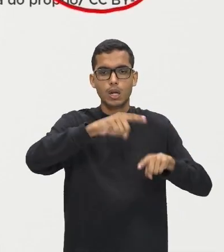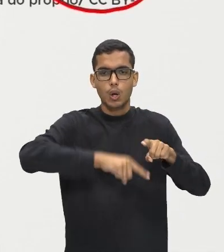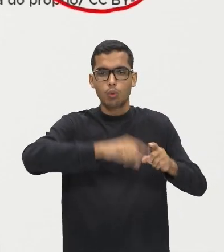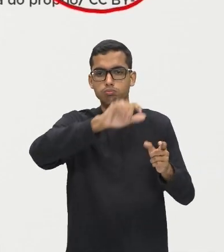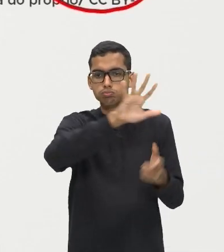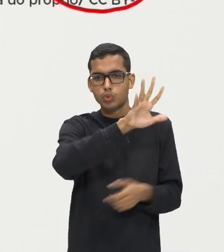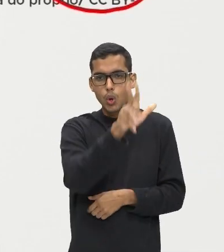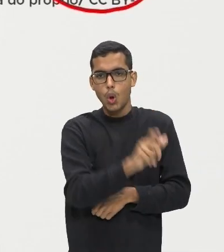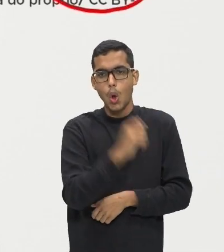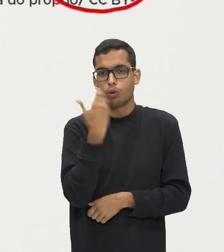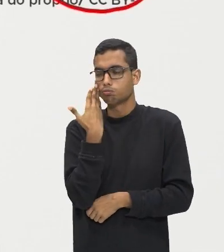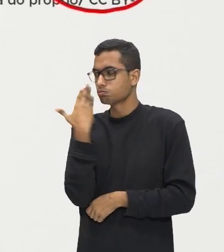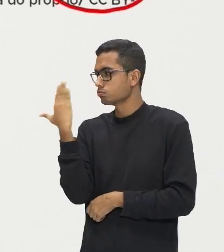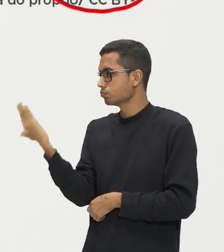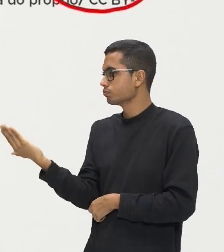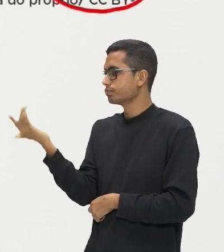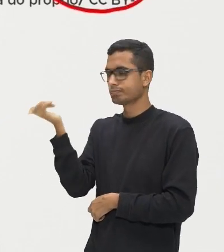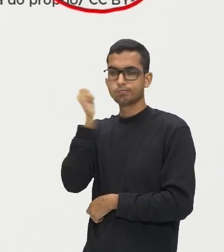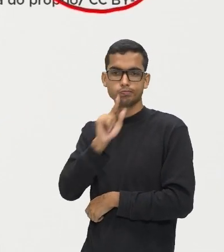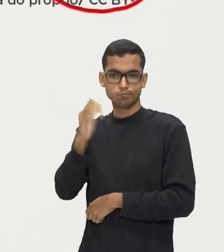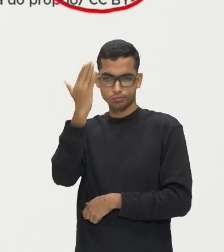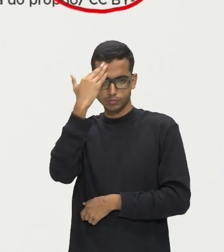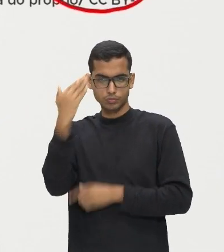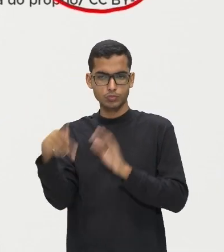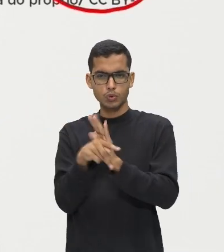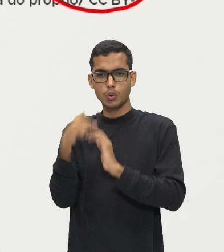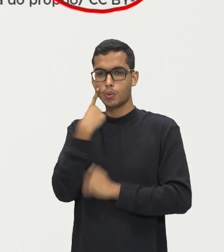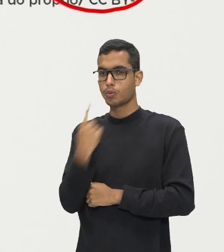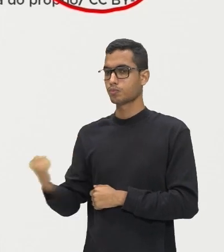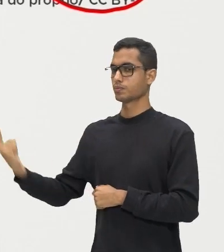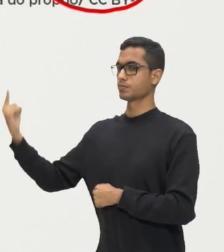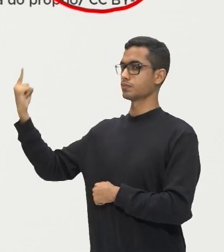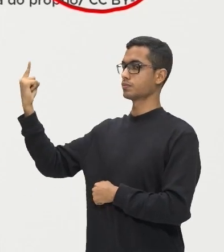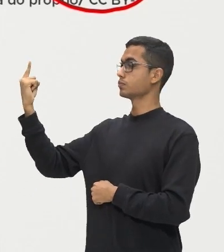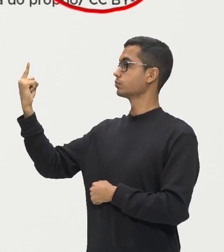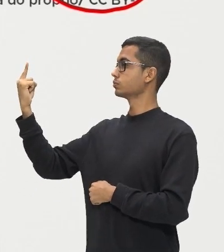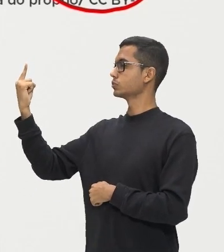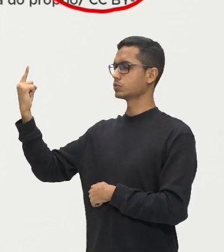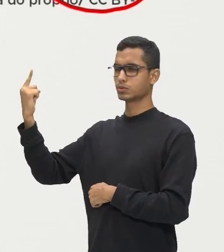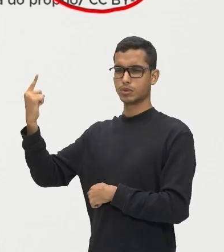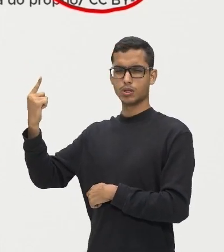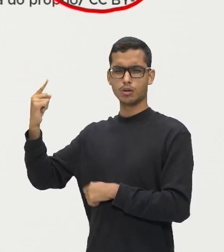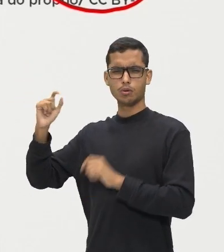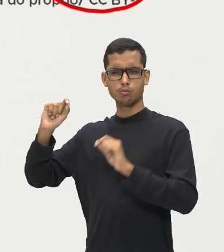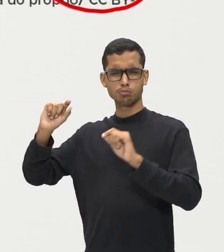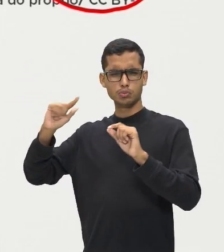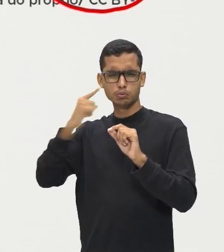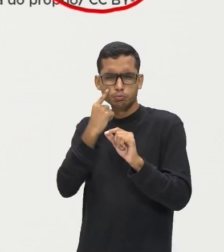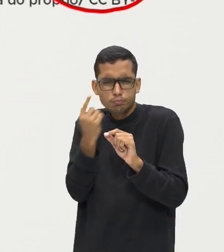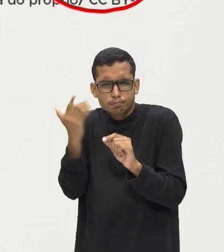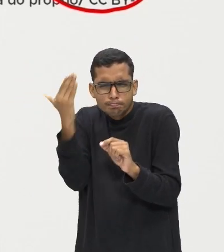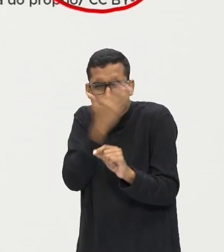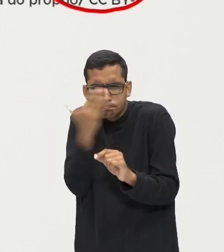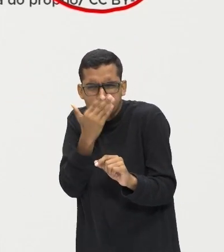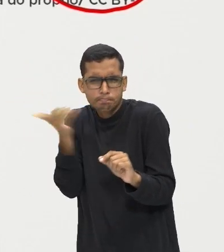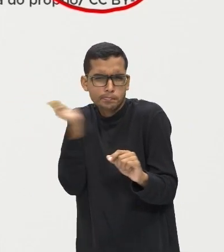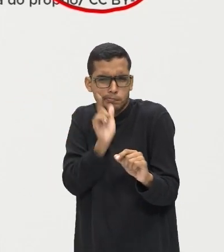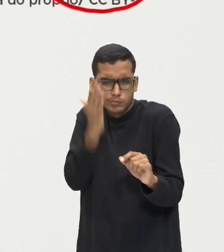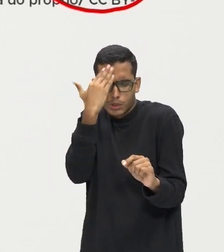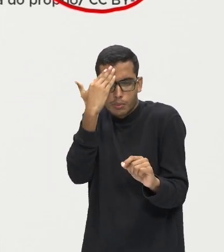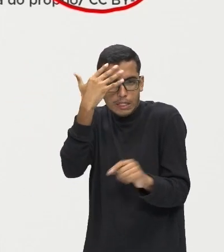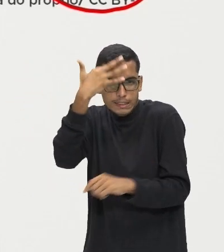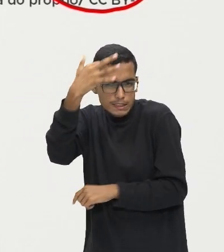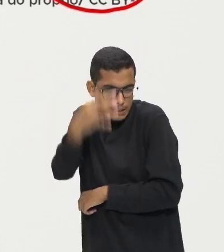gente consegue identificar a escala. Como a imagem está muito pequenininha, a gente não consegue ter a certeza da escala,